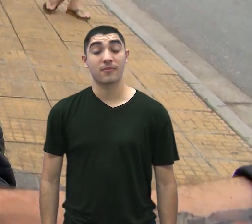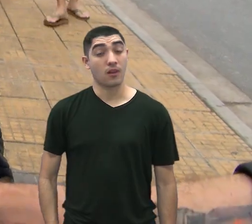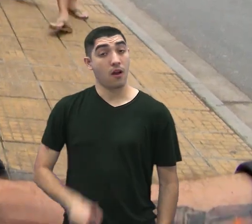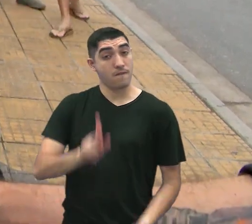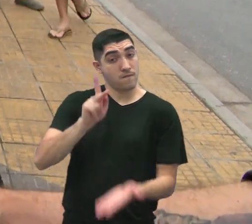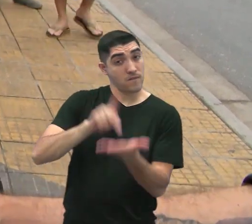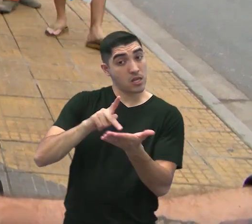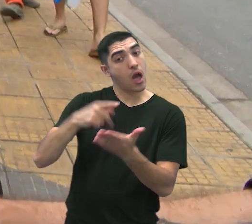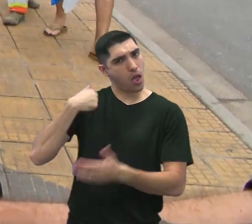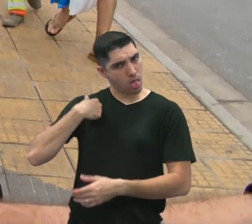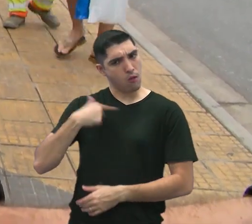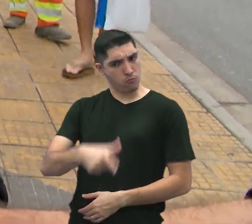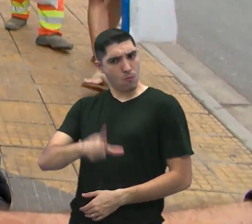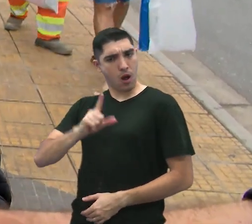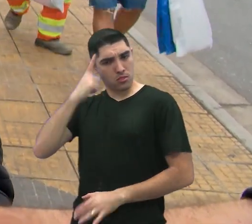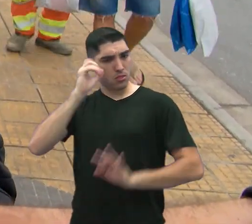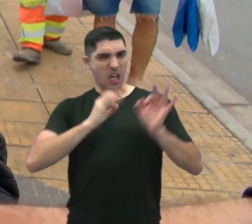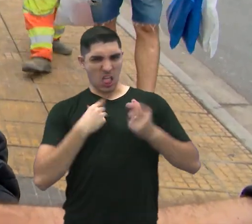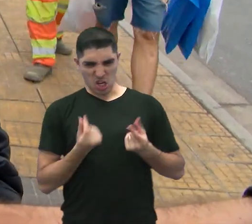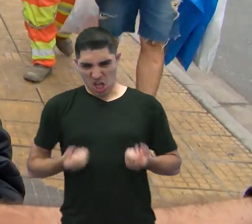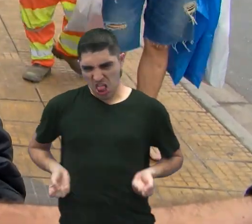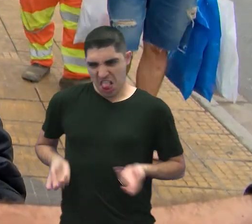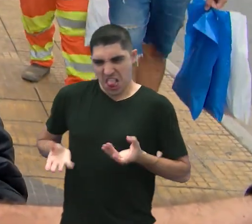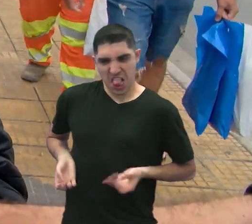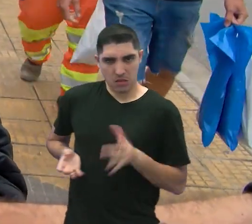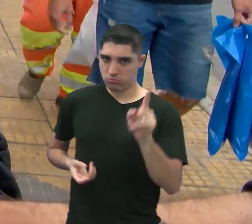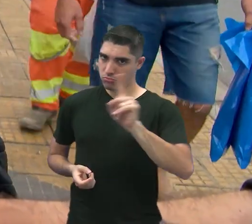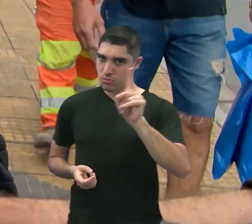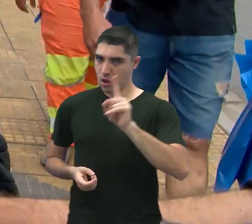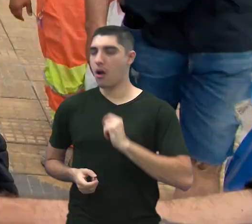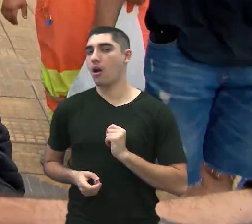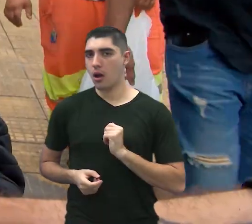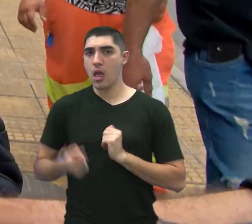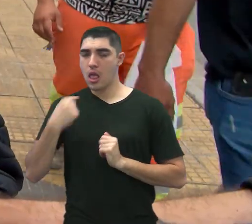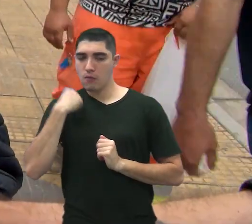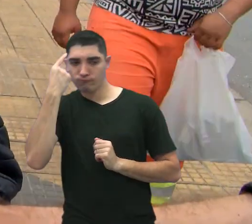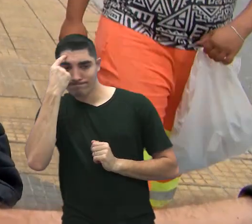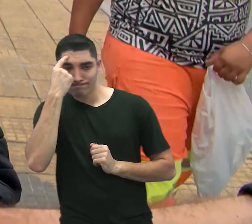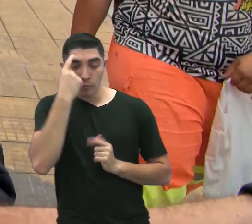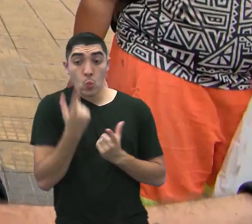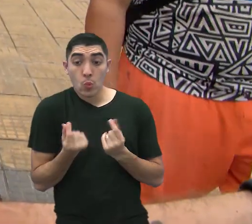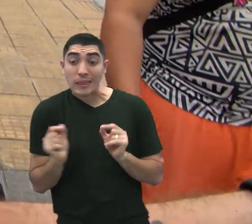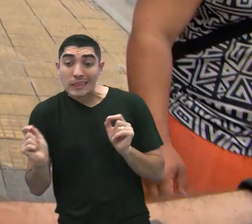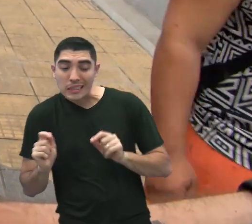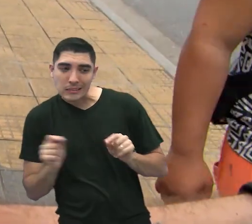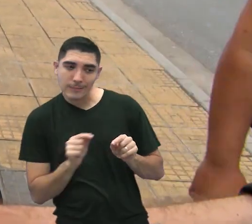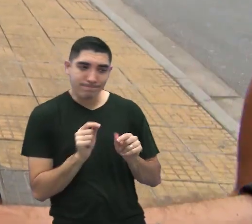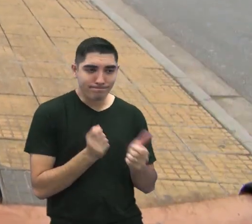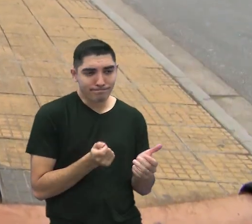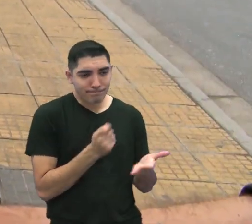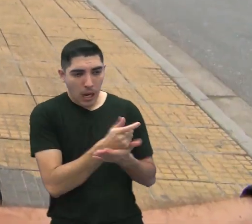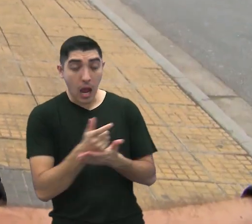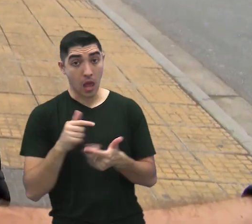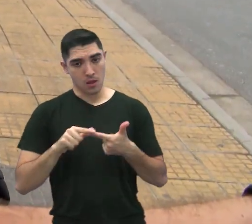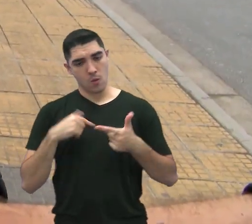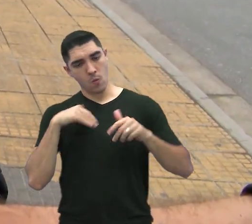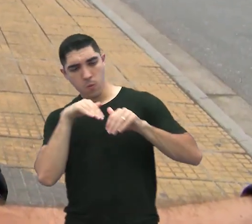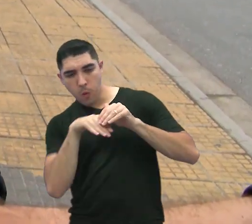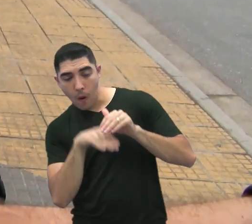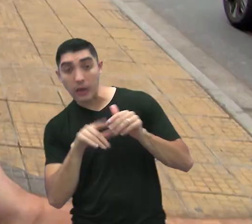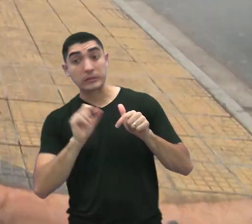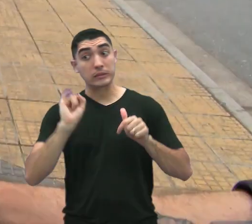Na verdade, eu me programo, não gasto não. Eu vejo o que eu posso gastar, o resto eu guardo, me programo para